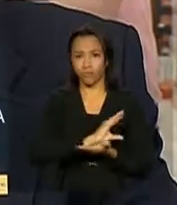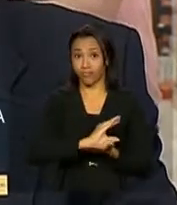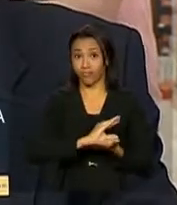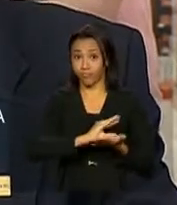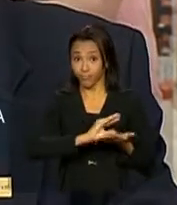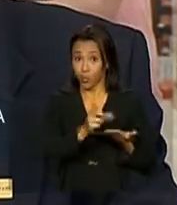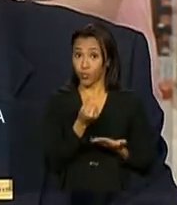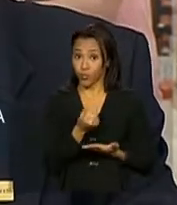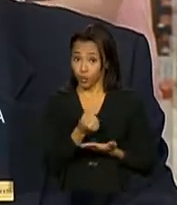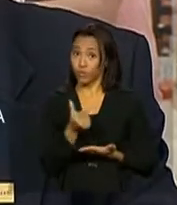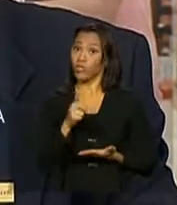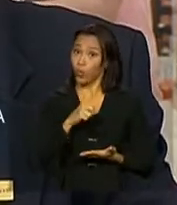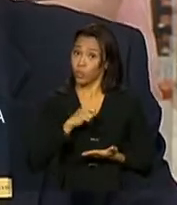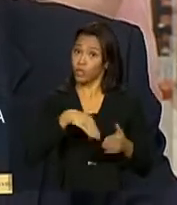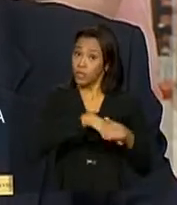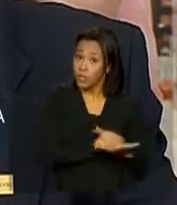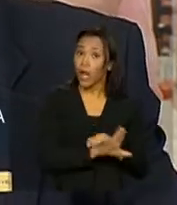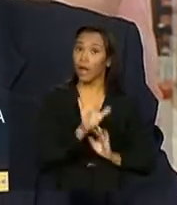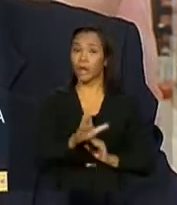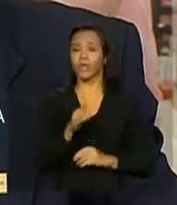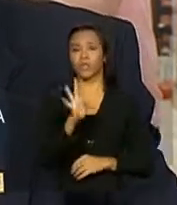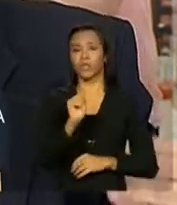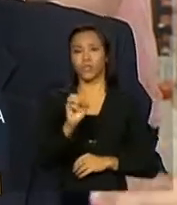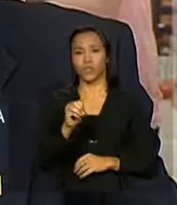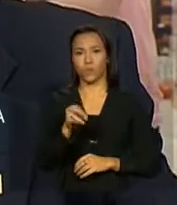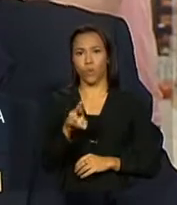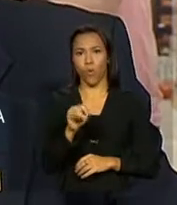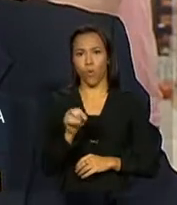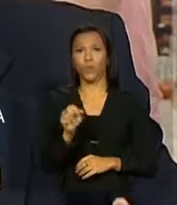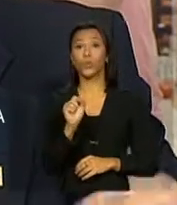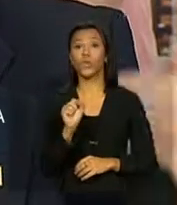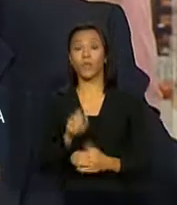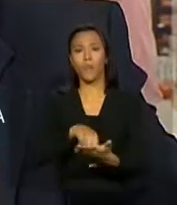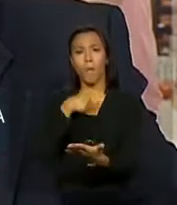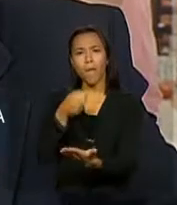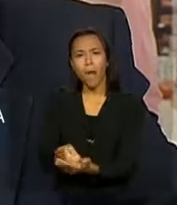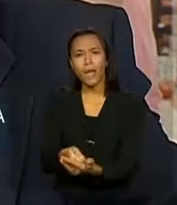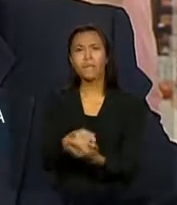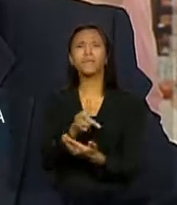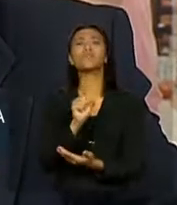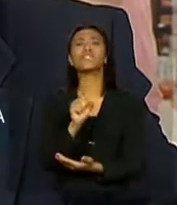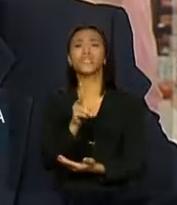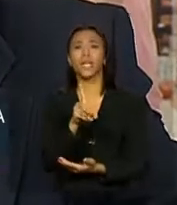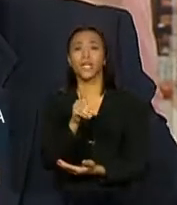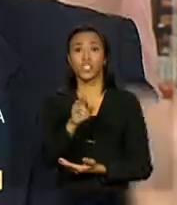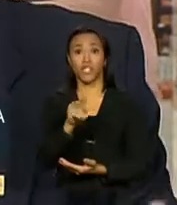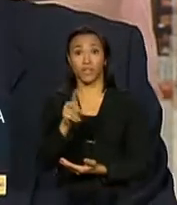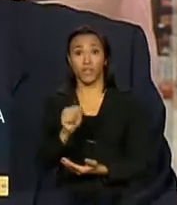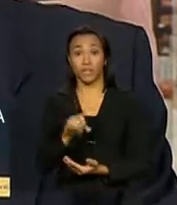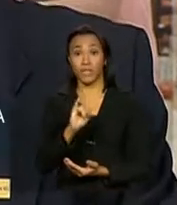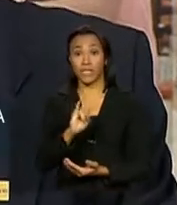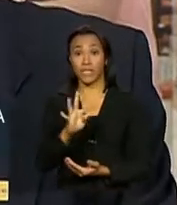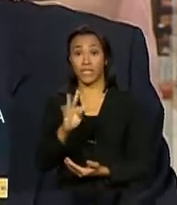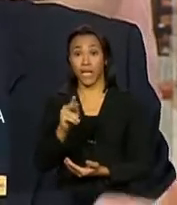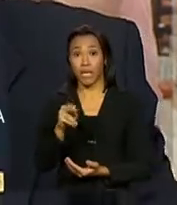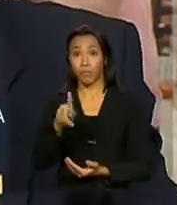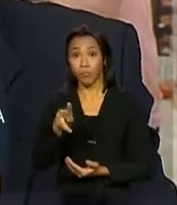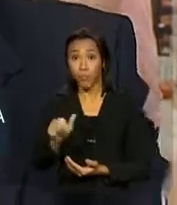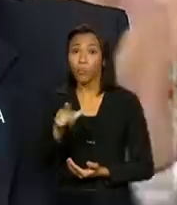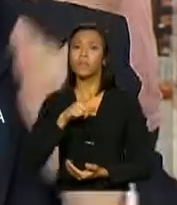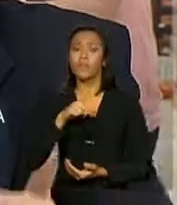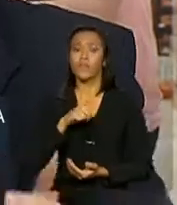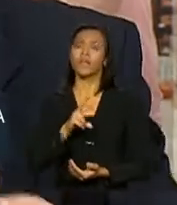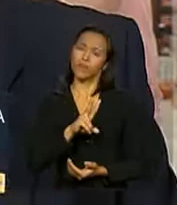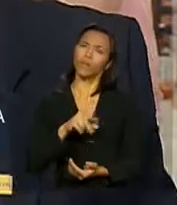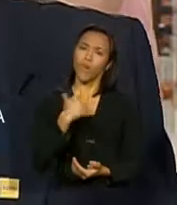uma receita que hoje o Tesouro tem, decorrente do pagamento da dívida que o Itaipu tem com o Tesouro Nacional. Então,